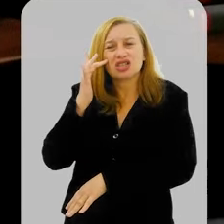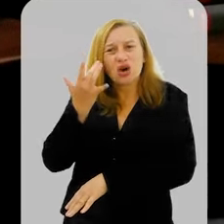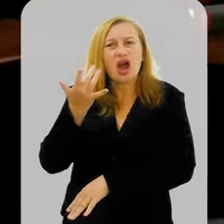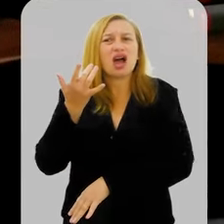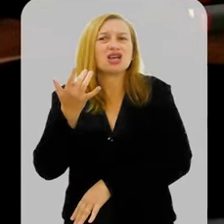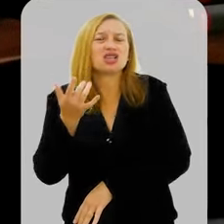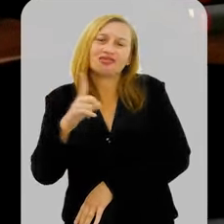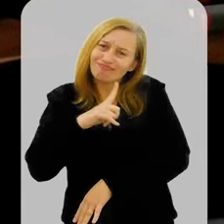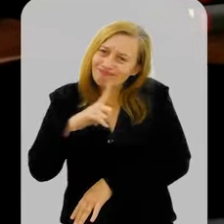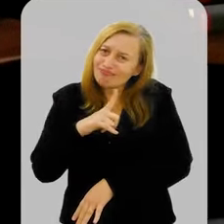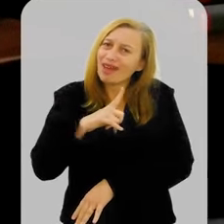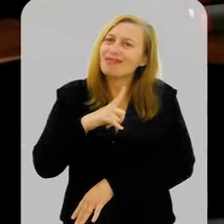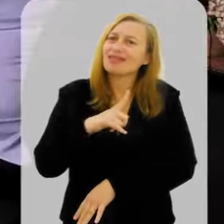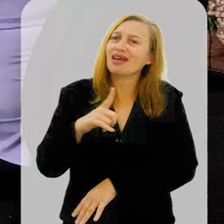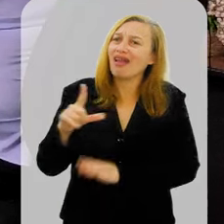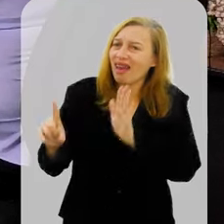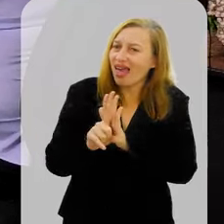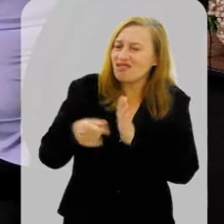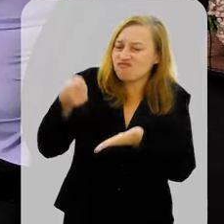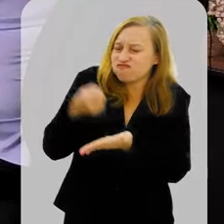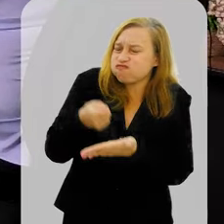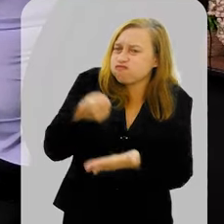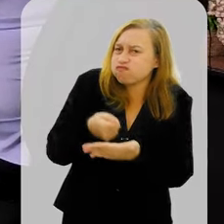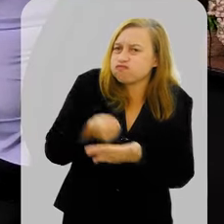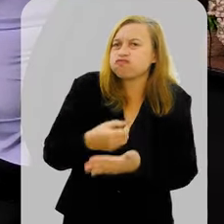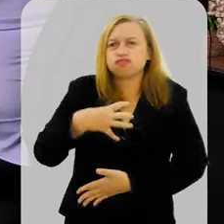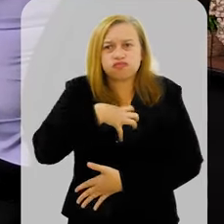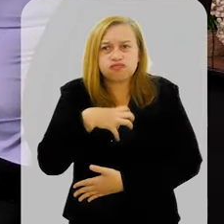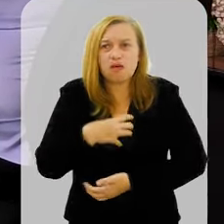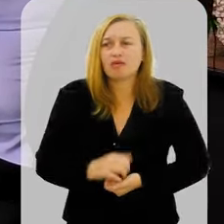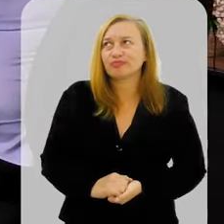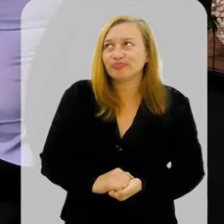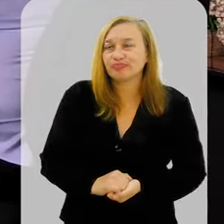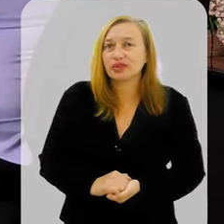rua. A senhora acha que tem que ter leis mais rigorosas nesse sentido?